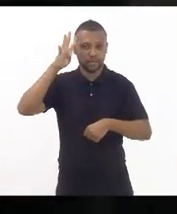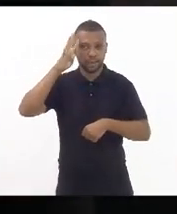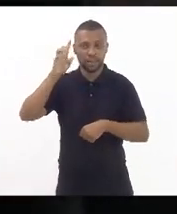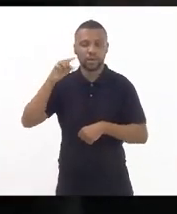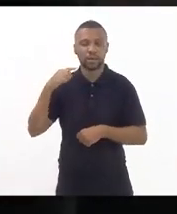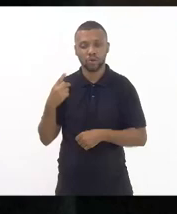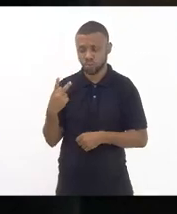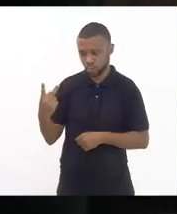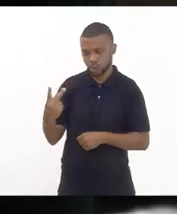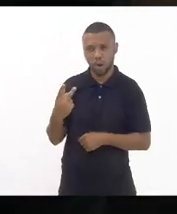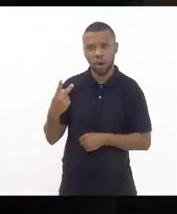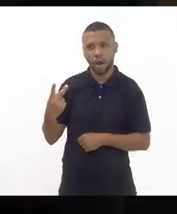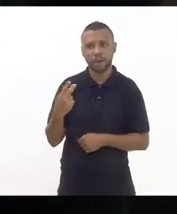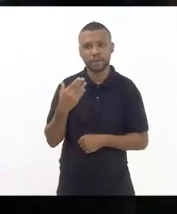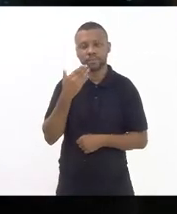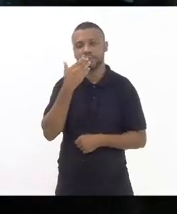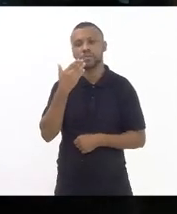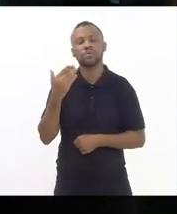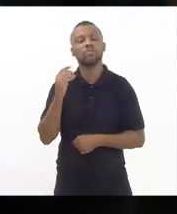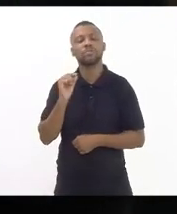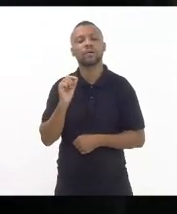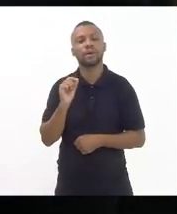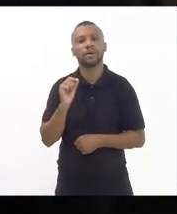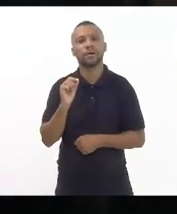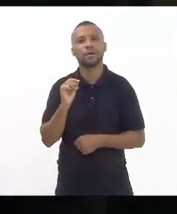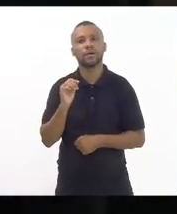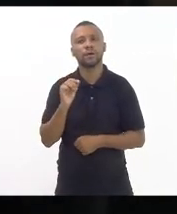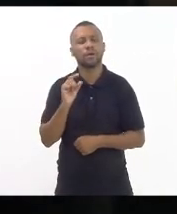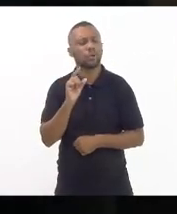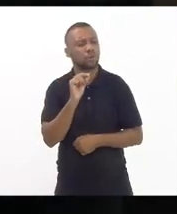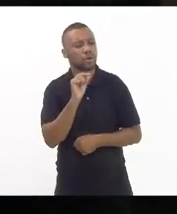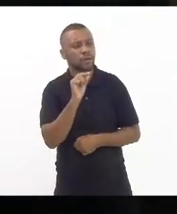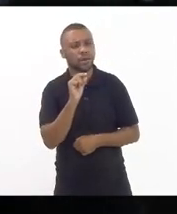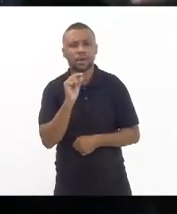representamos a dissidência...